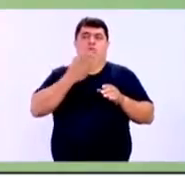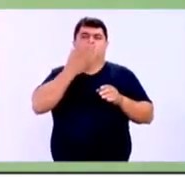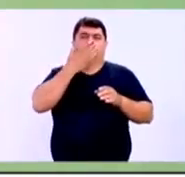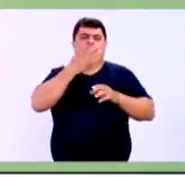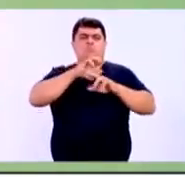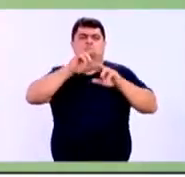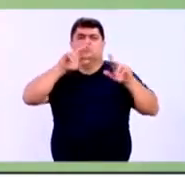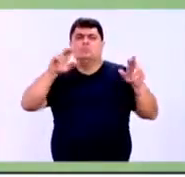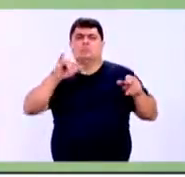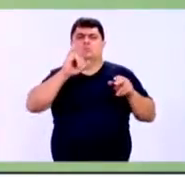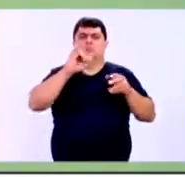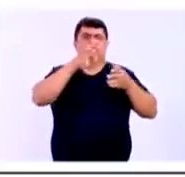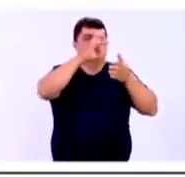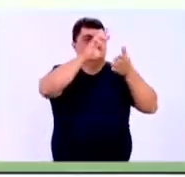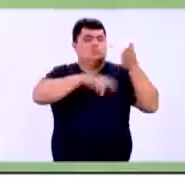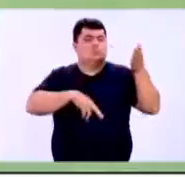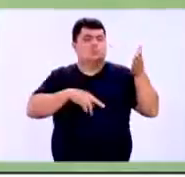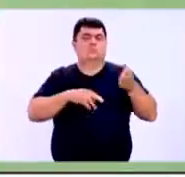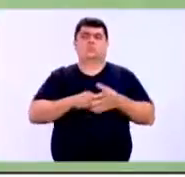de materiais.